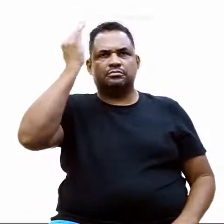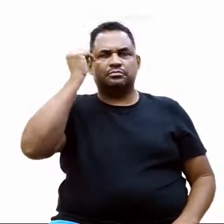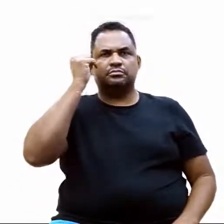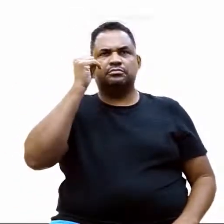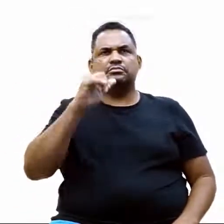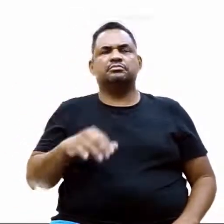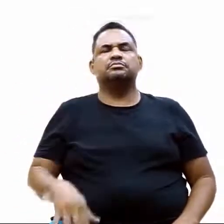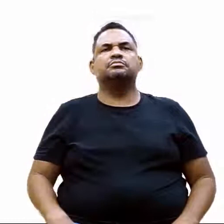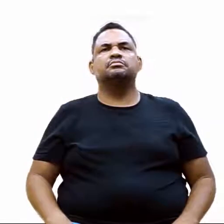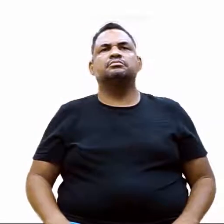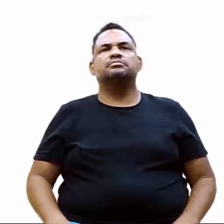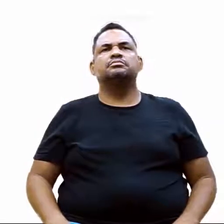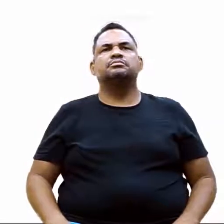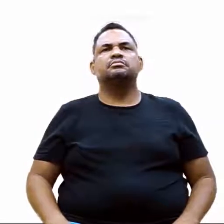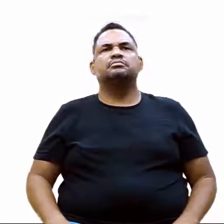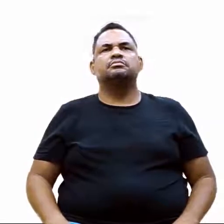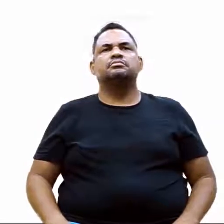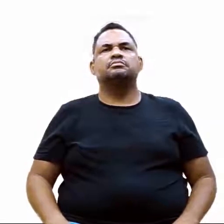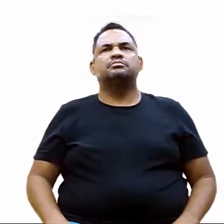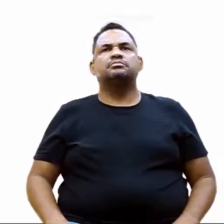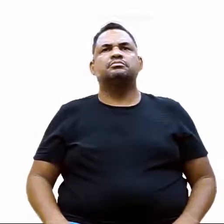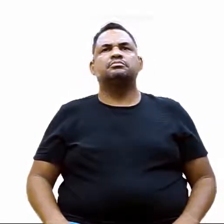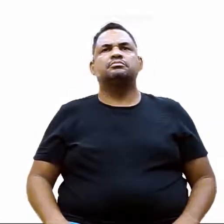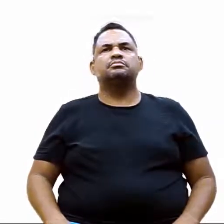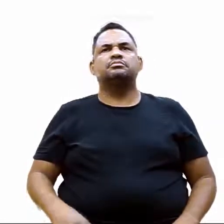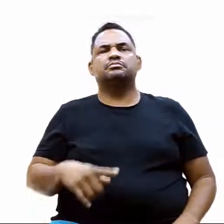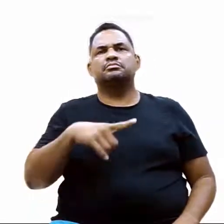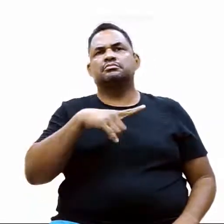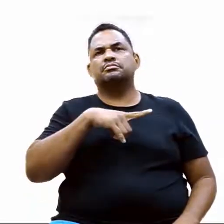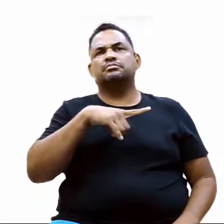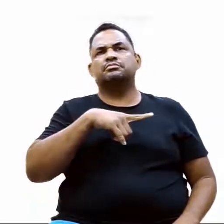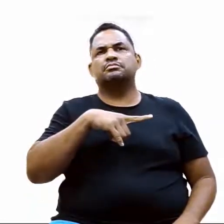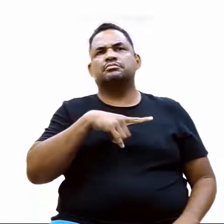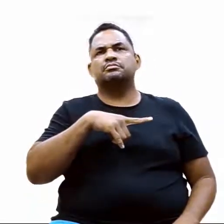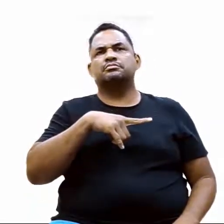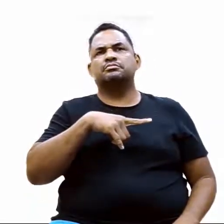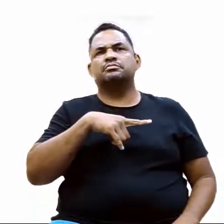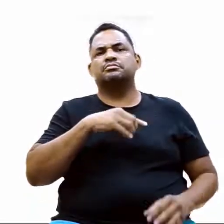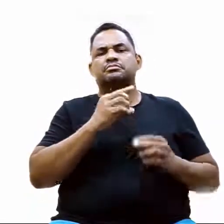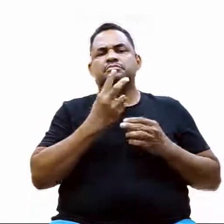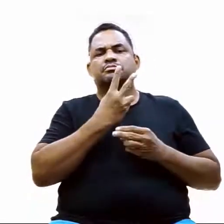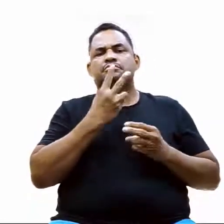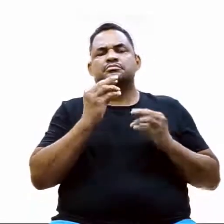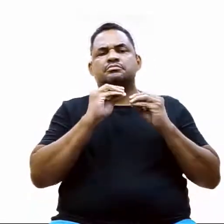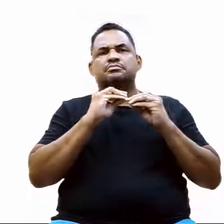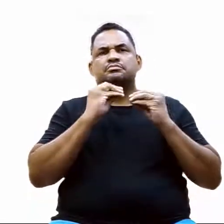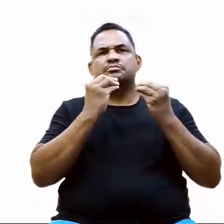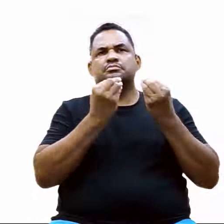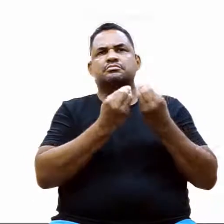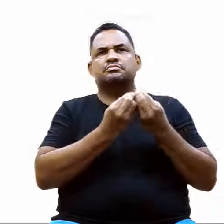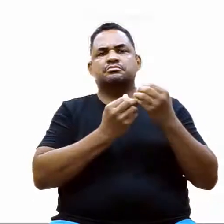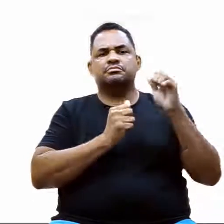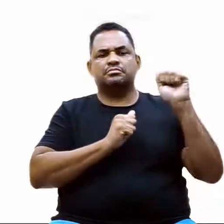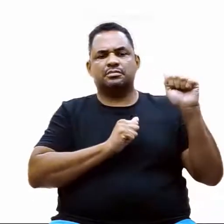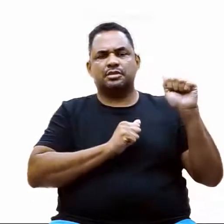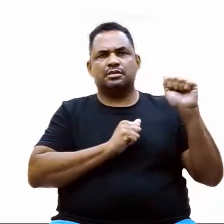Vamos atribuir que eu tinha duas substâncias A e